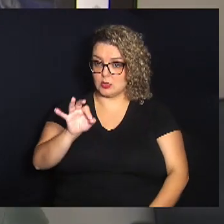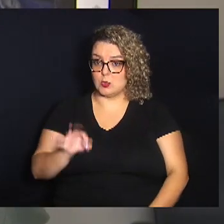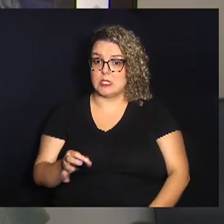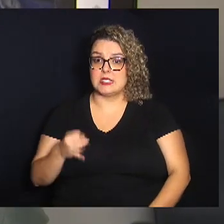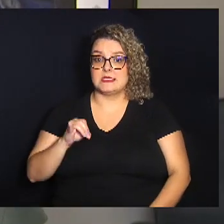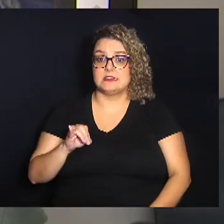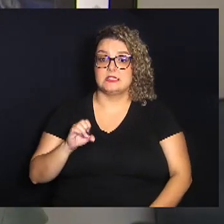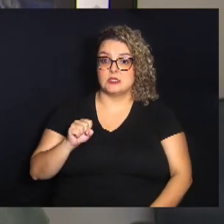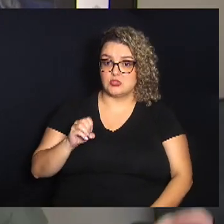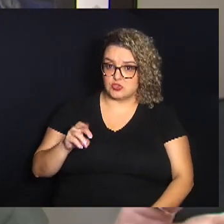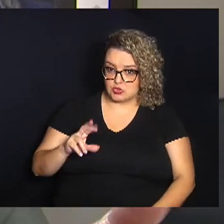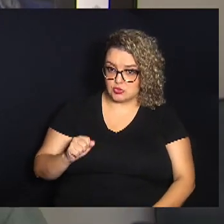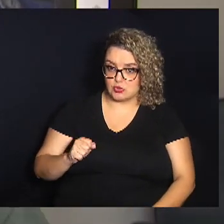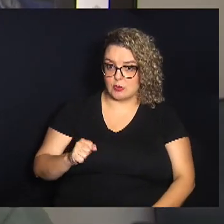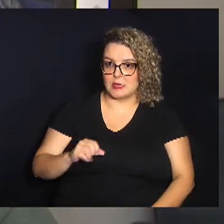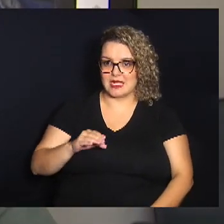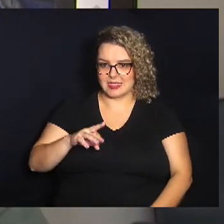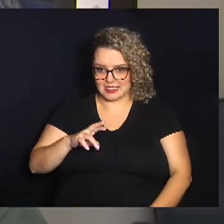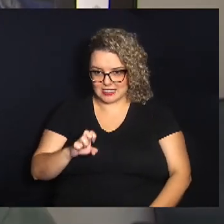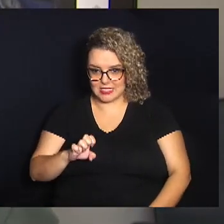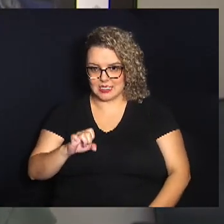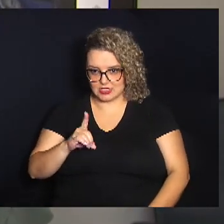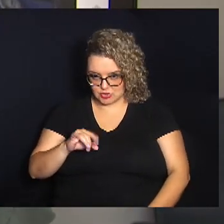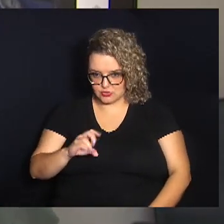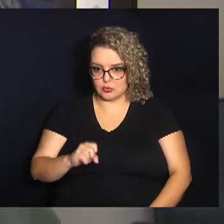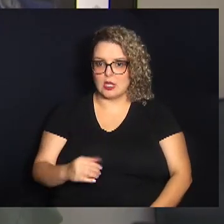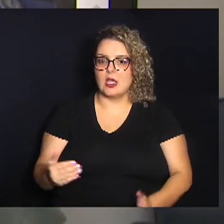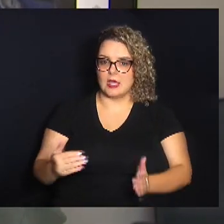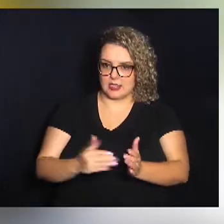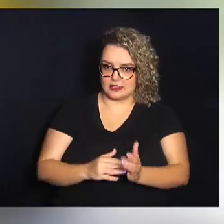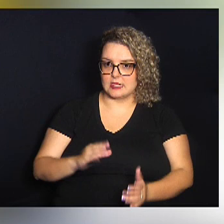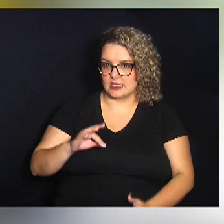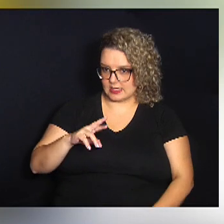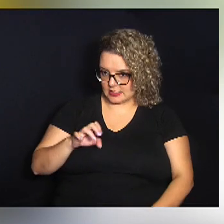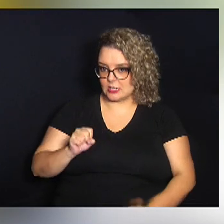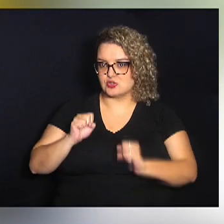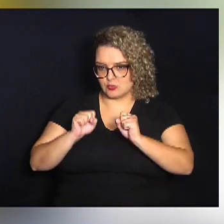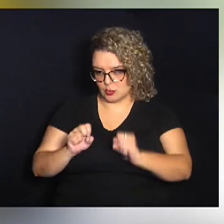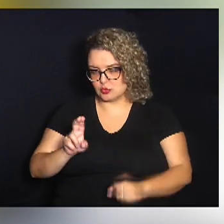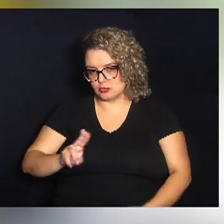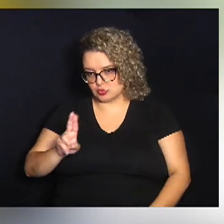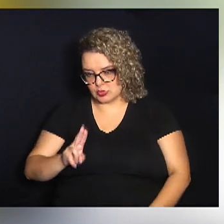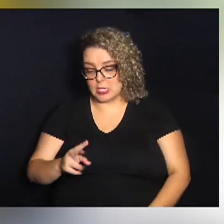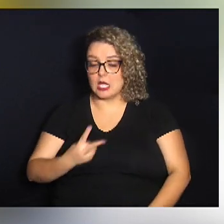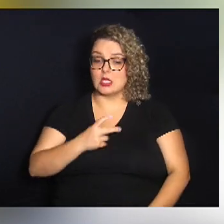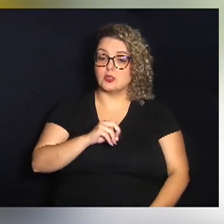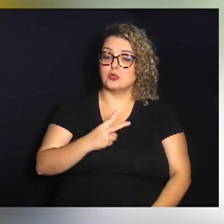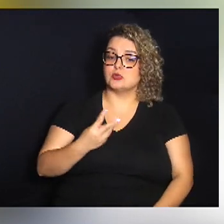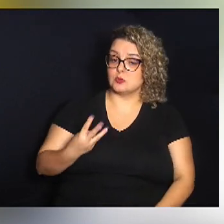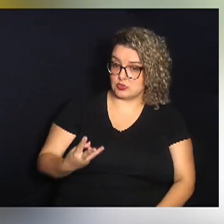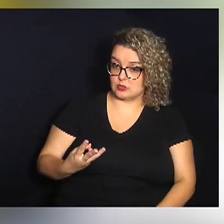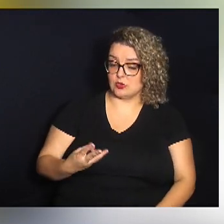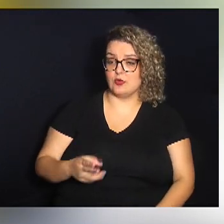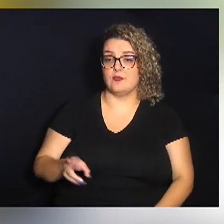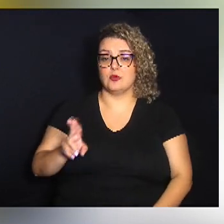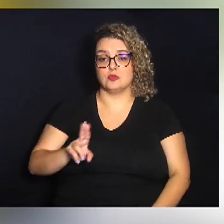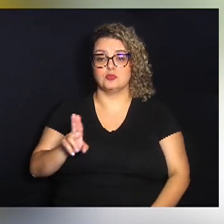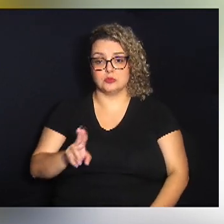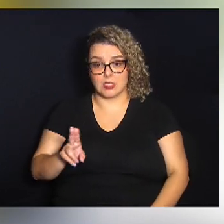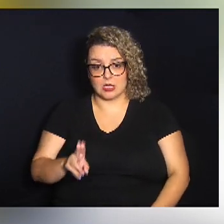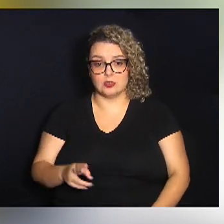sobra crédito de um ano para o outro, enquanto tem crédito no cartão, ele pode usar. Em 2023, foram emitidos